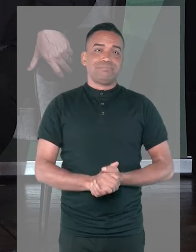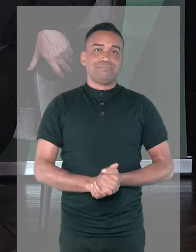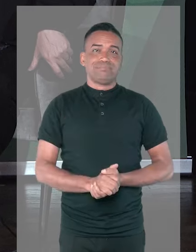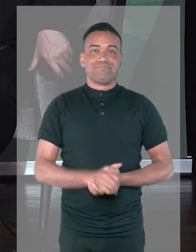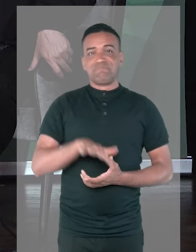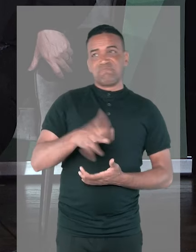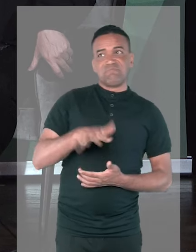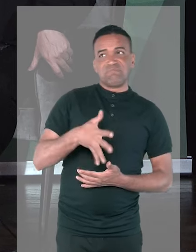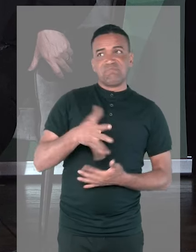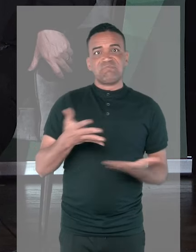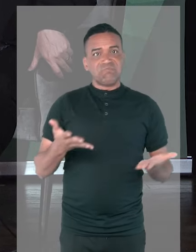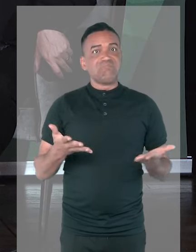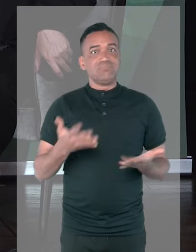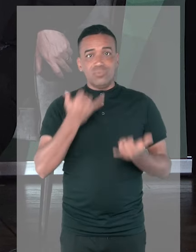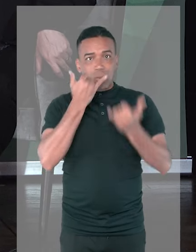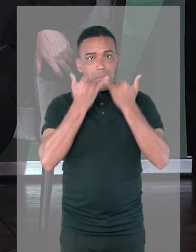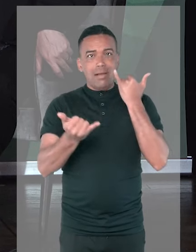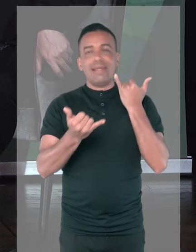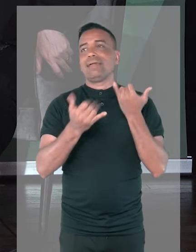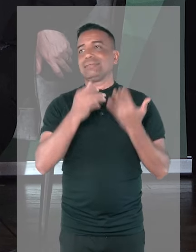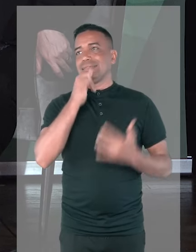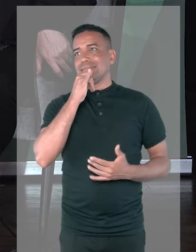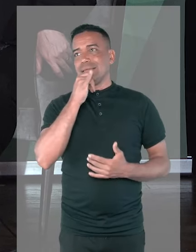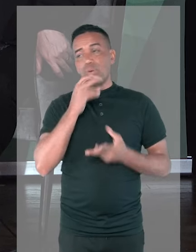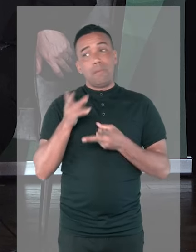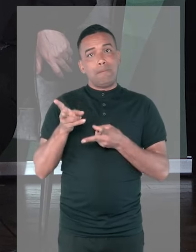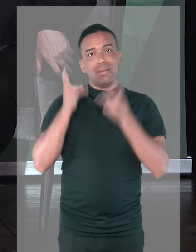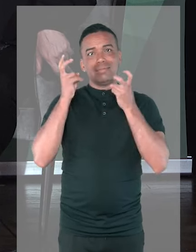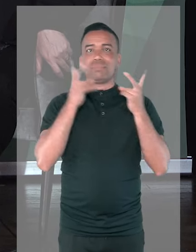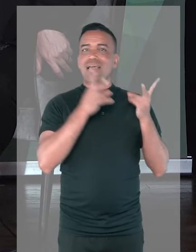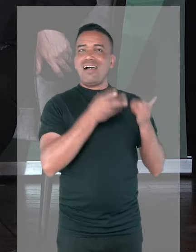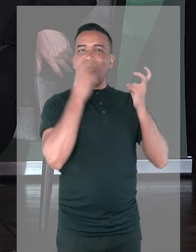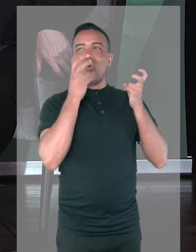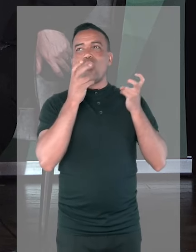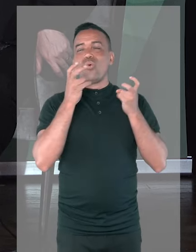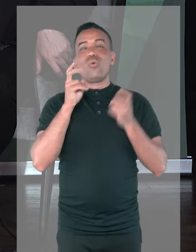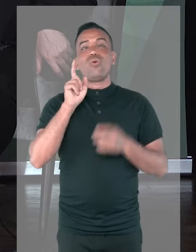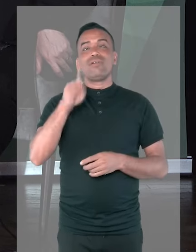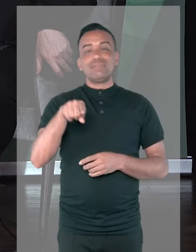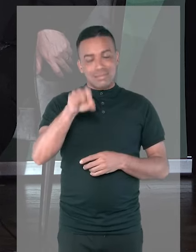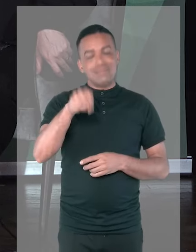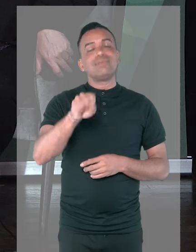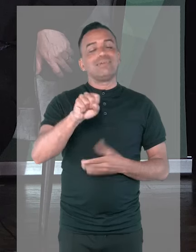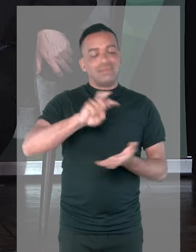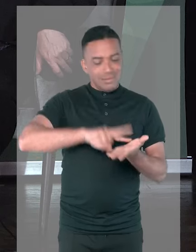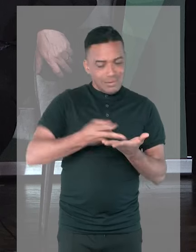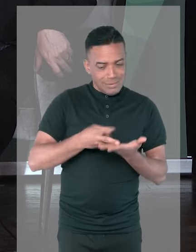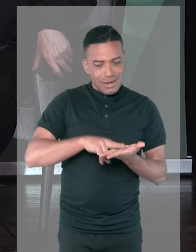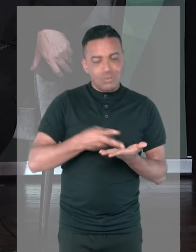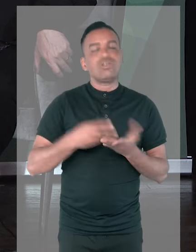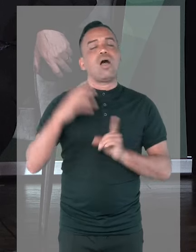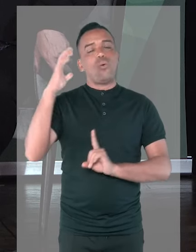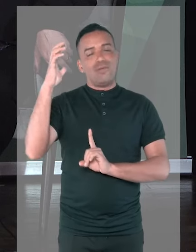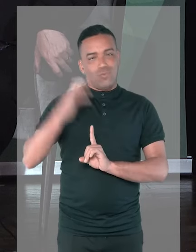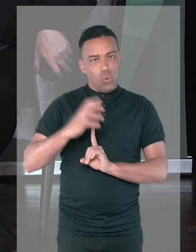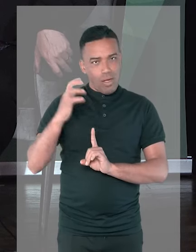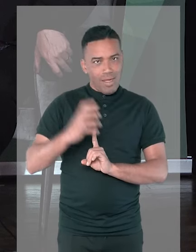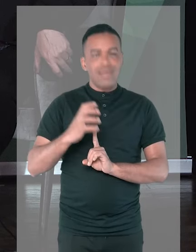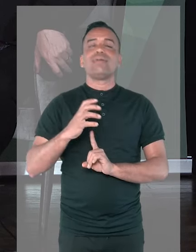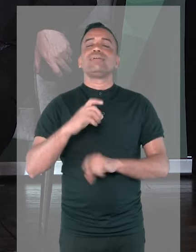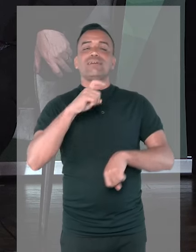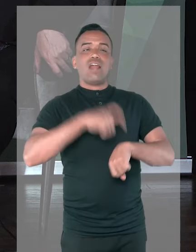Então, me parece que é uma boa medida de percepção, da percepção de que, sim, o trabalho de tradução interfere no trabalho